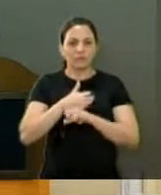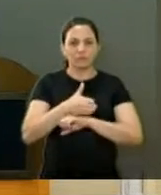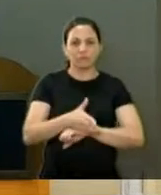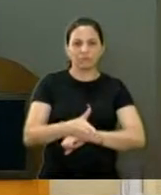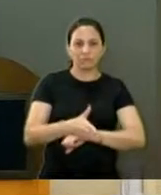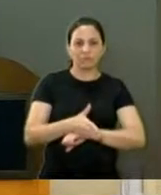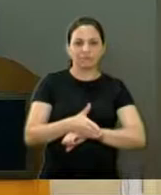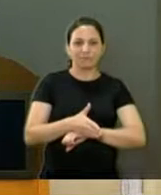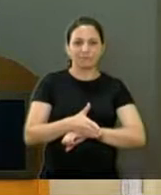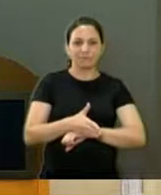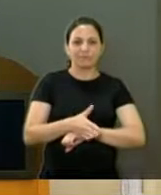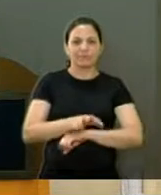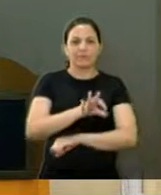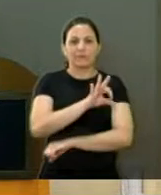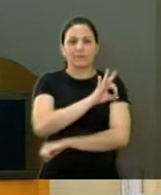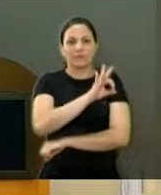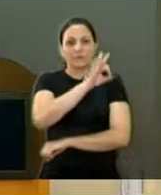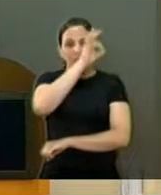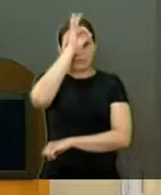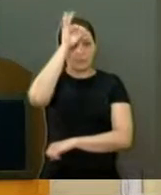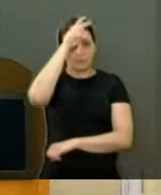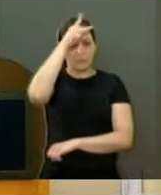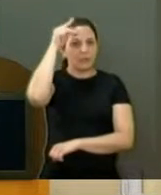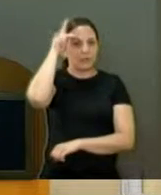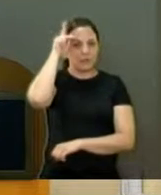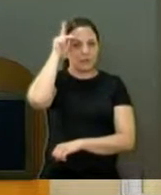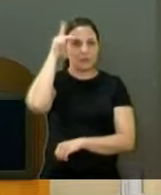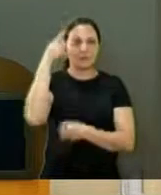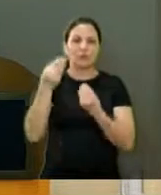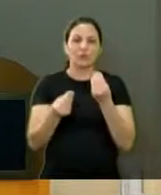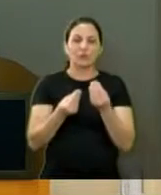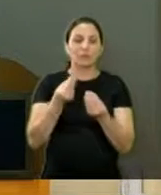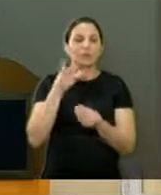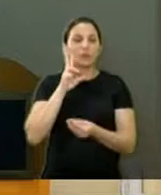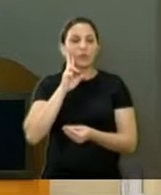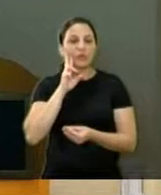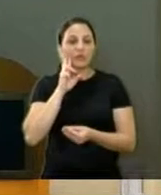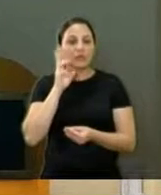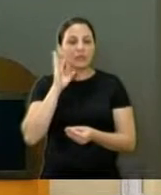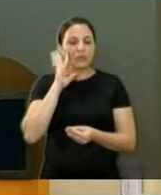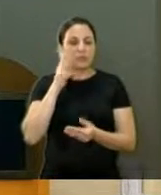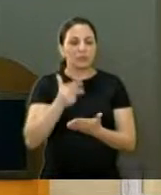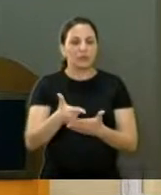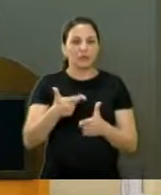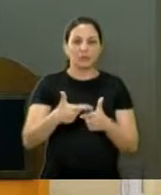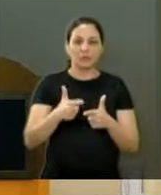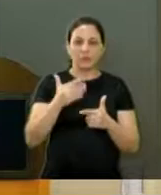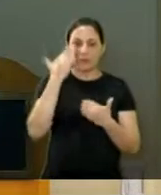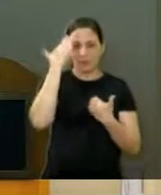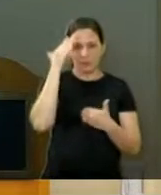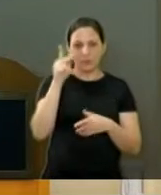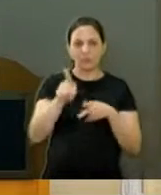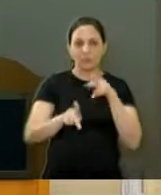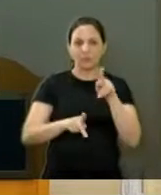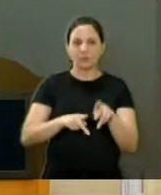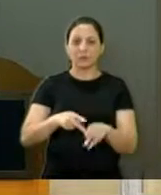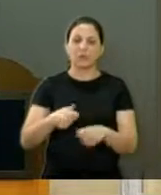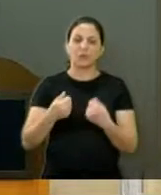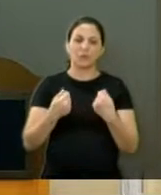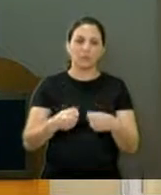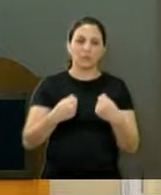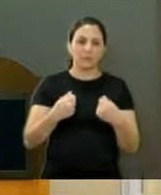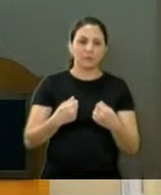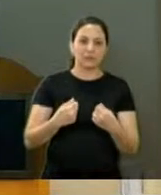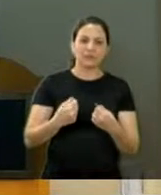ter um oficial e o prefeito diz que vai com a segurança lá ea gente agradece porque a população não pode tem que ir lá fazer